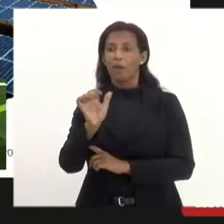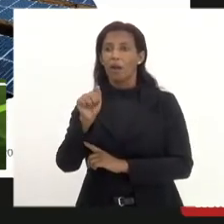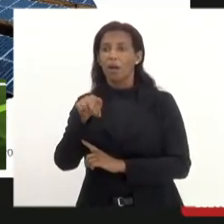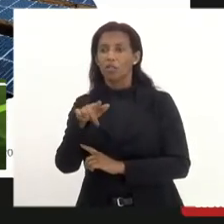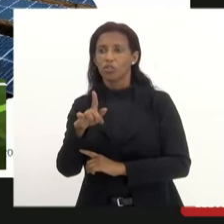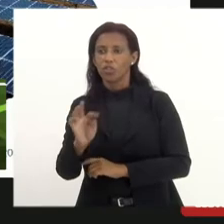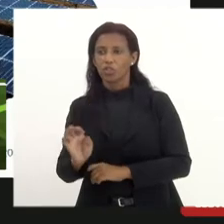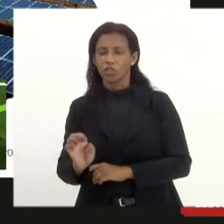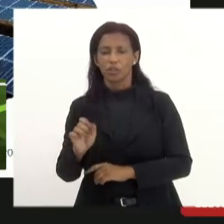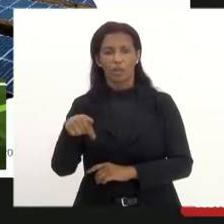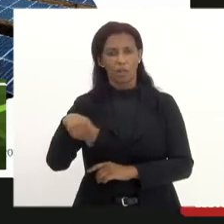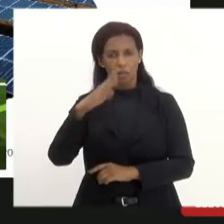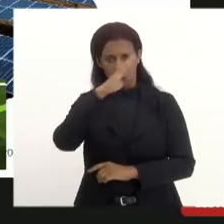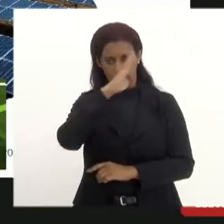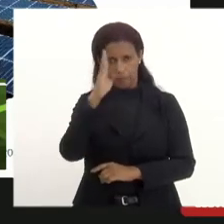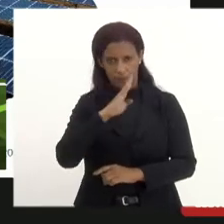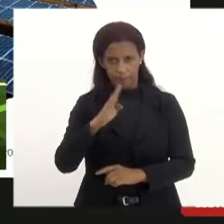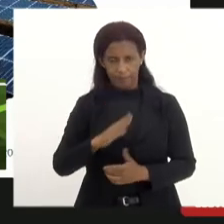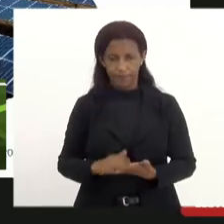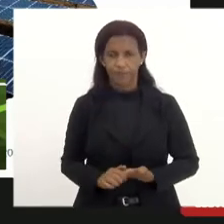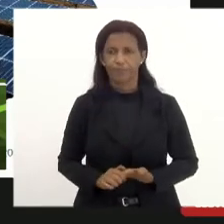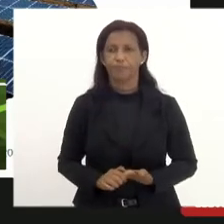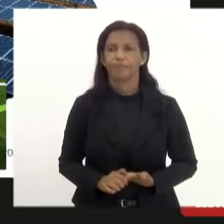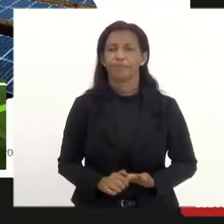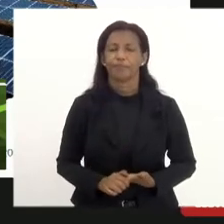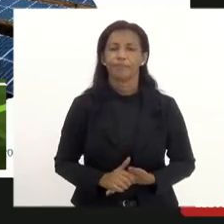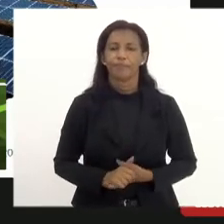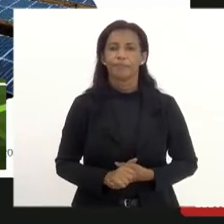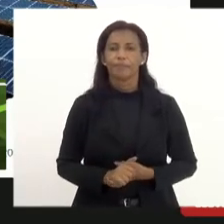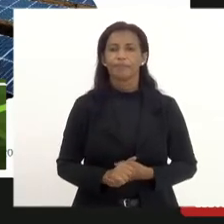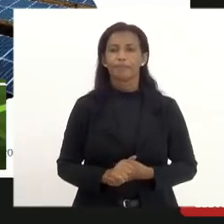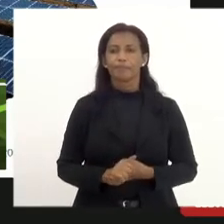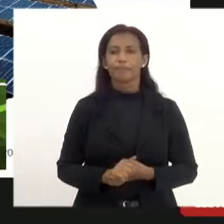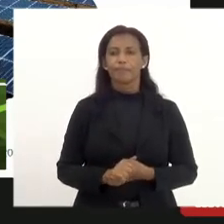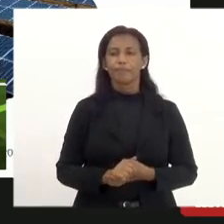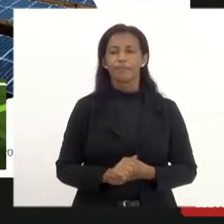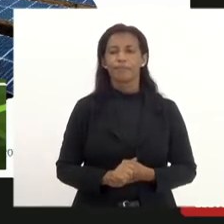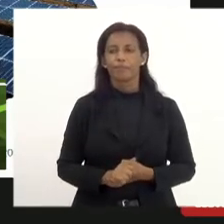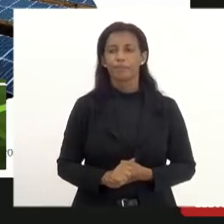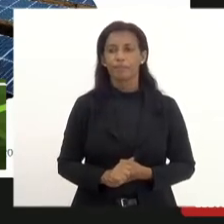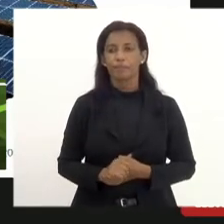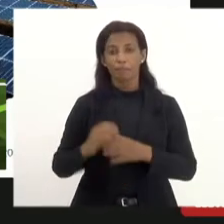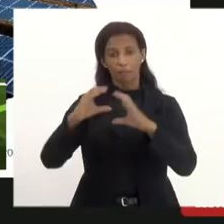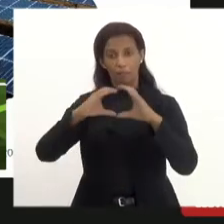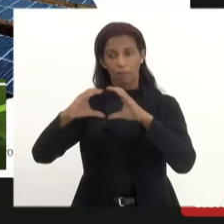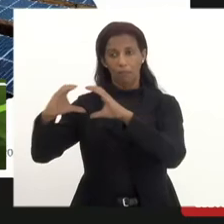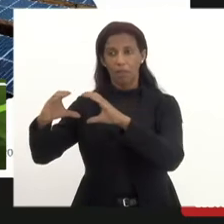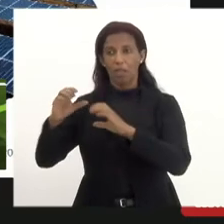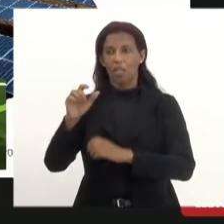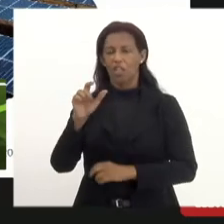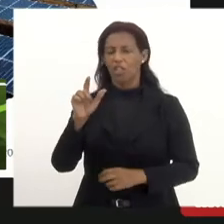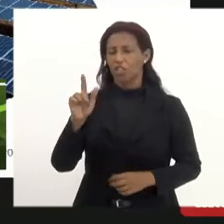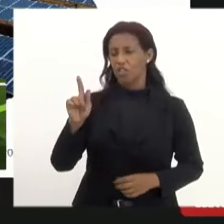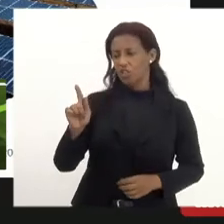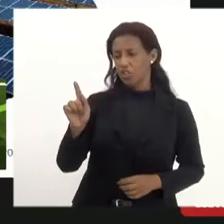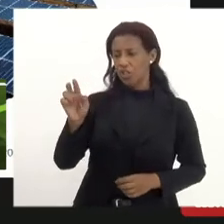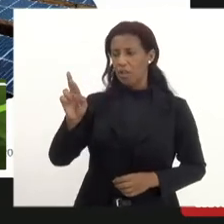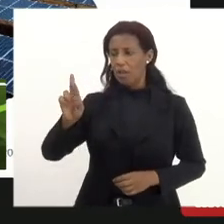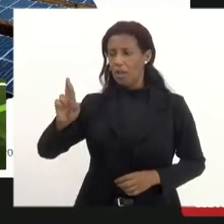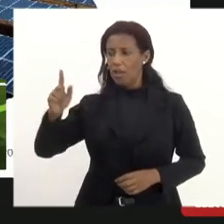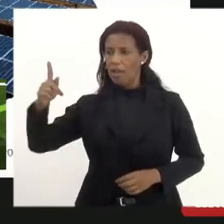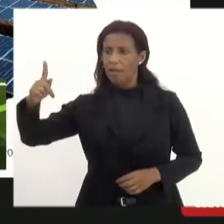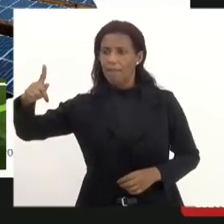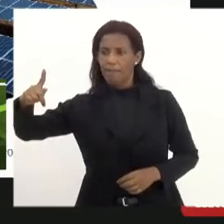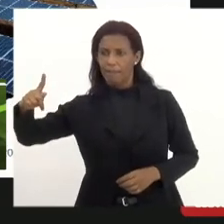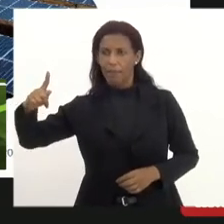Elf aqui no Brasil. Do lado de o que nós chamamos de GRP, é o Gas,